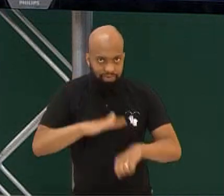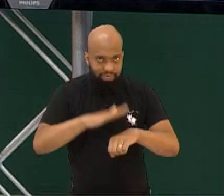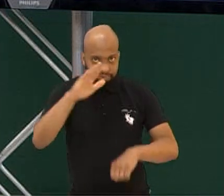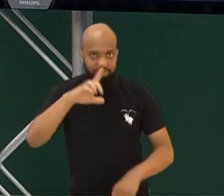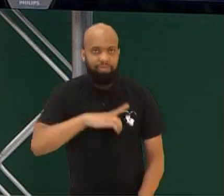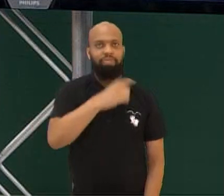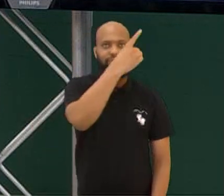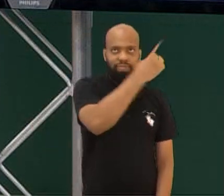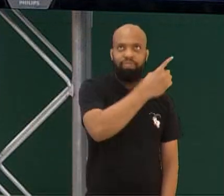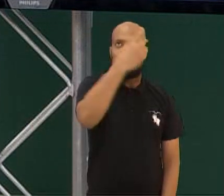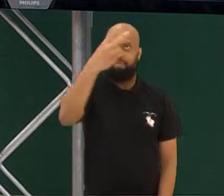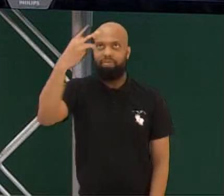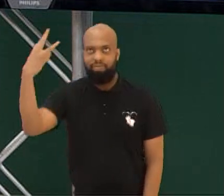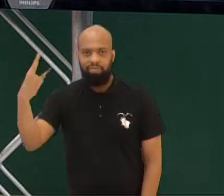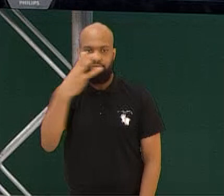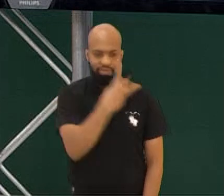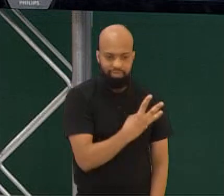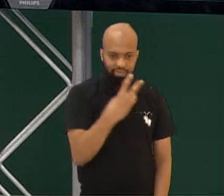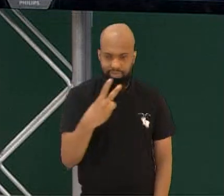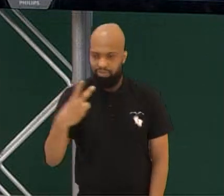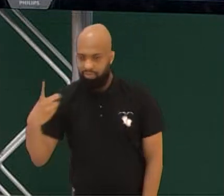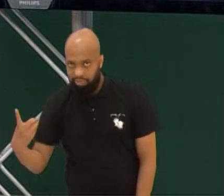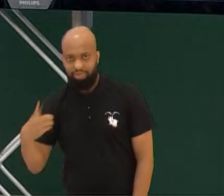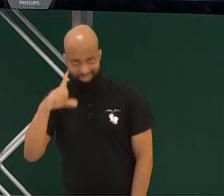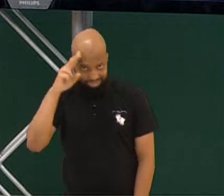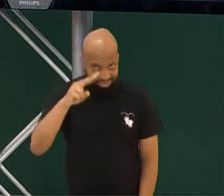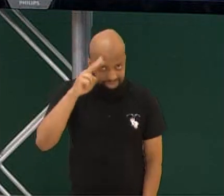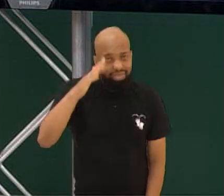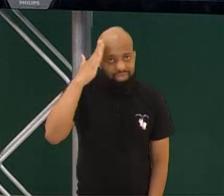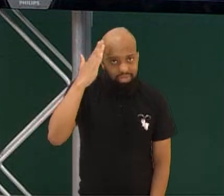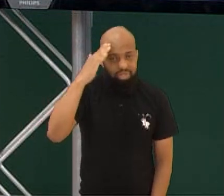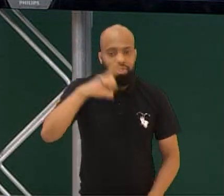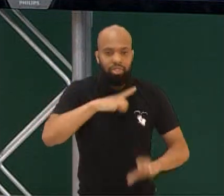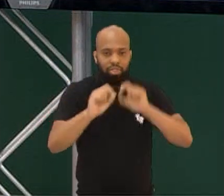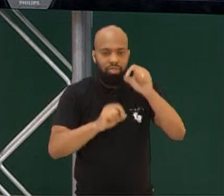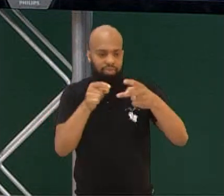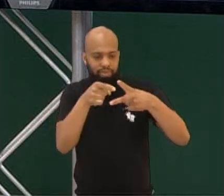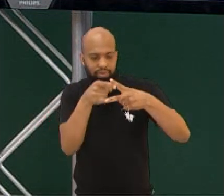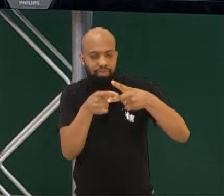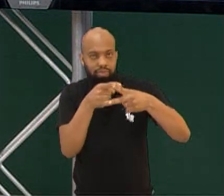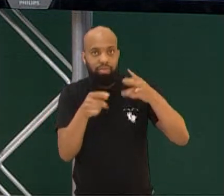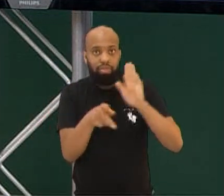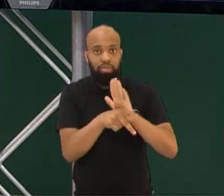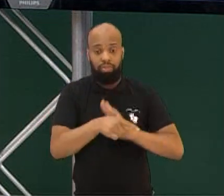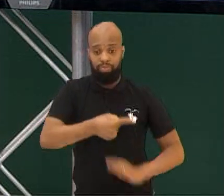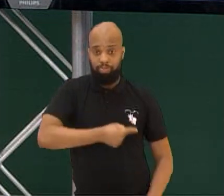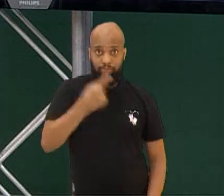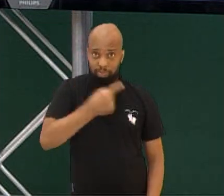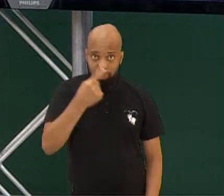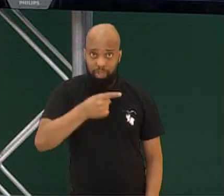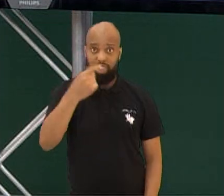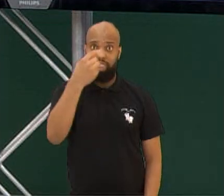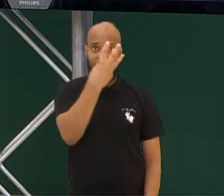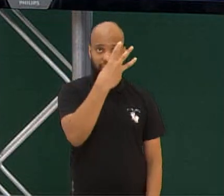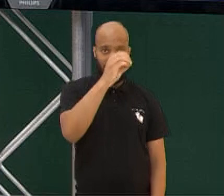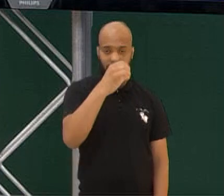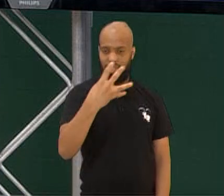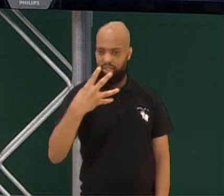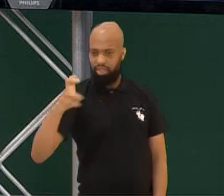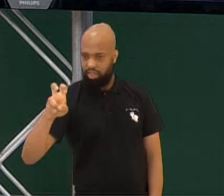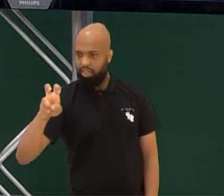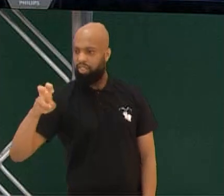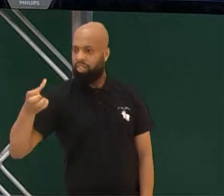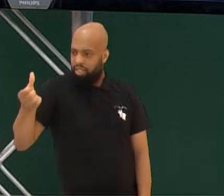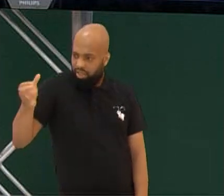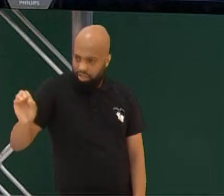Então, ali são valores de arcos que estão no primeiro quadrante, 30, 45, 60,